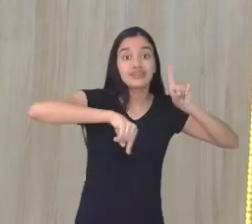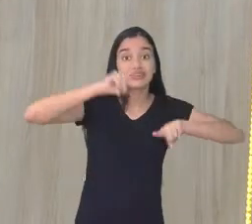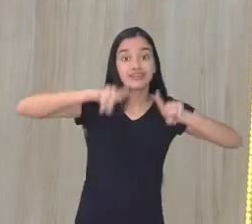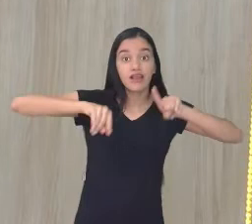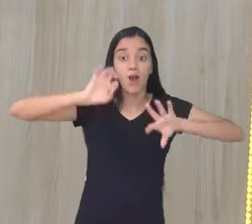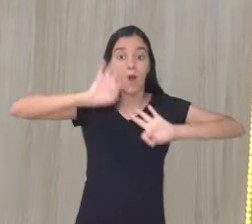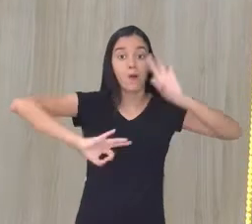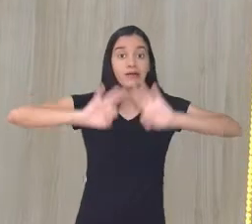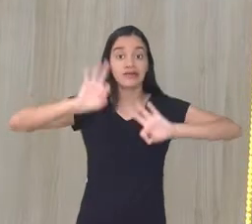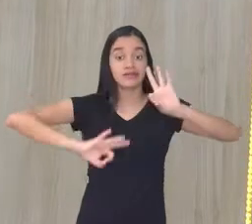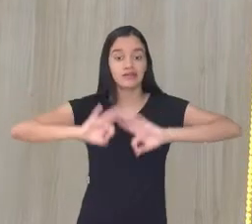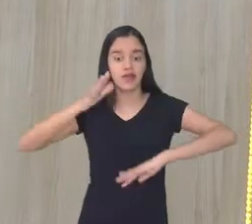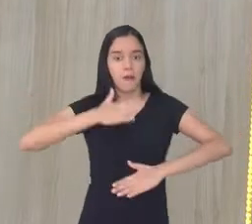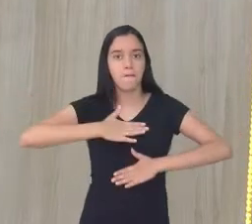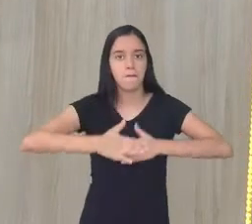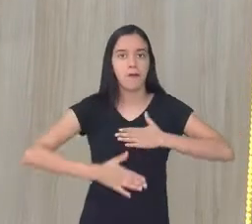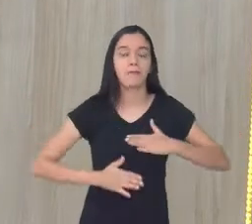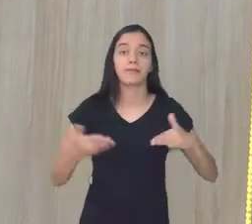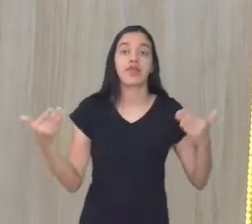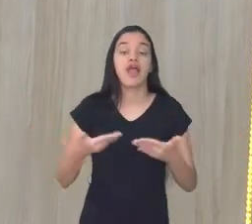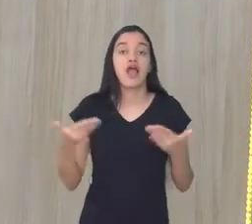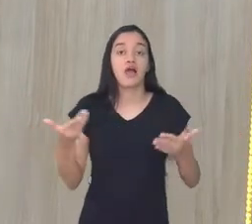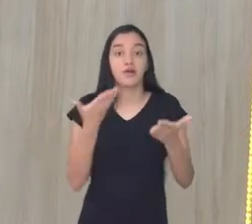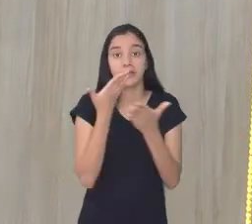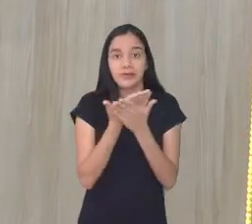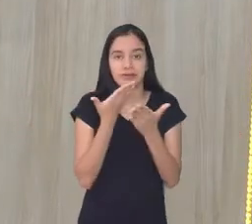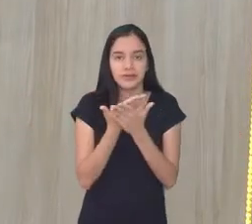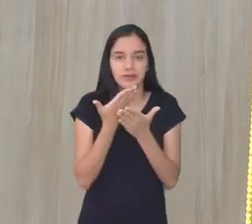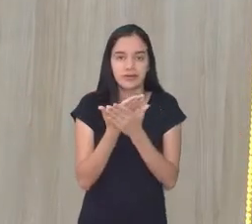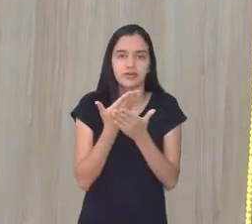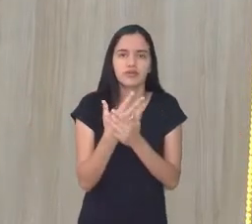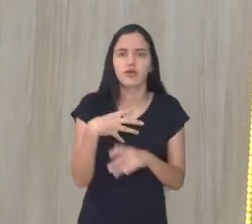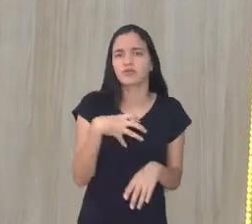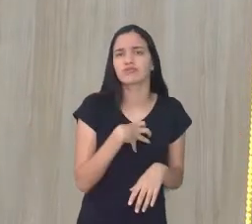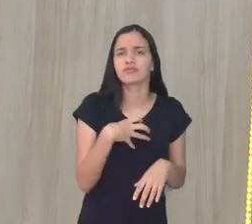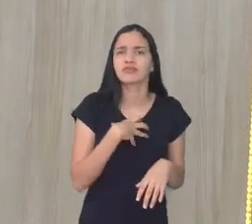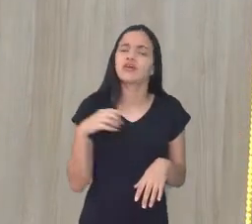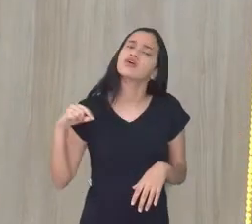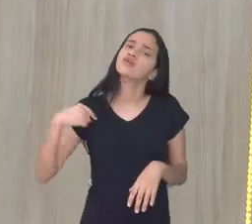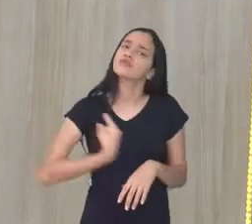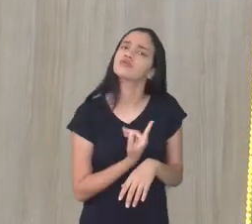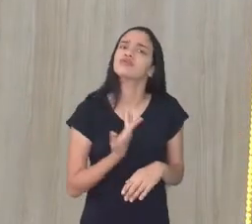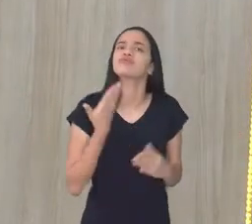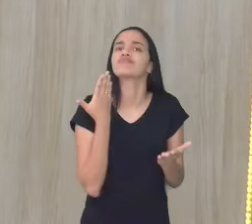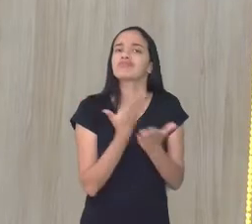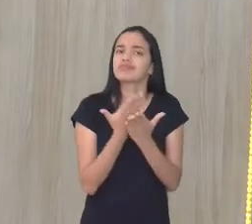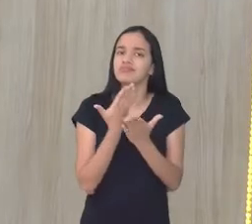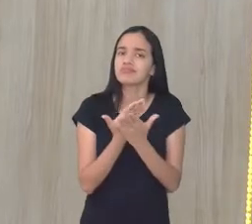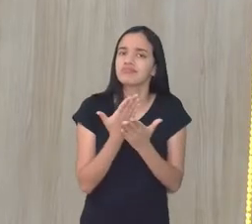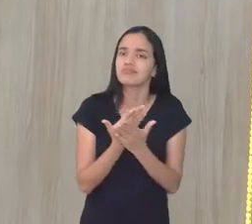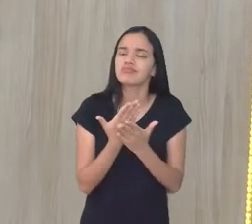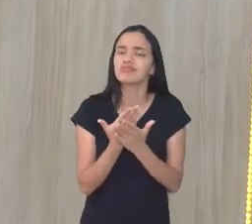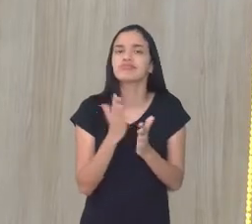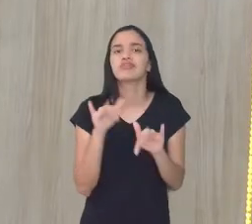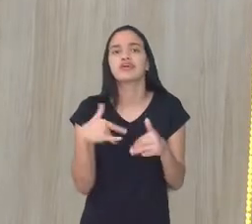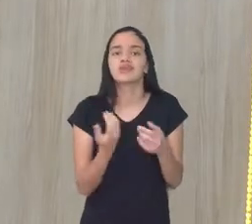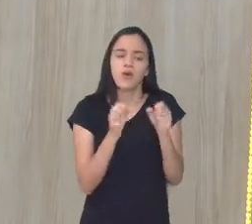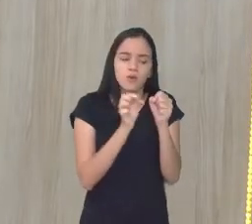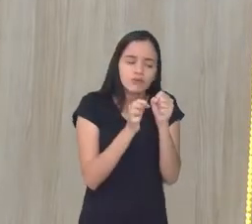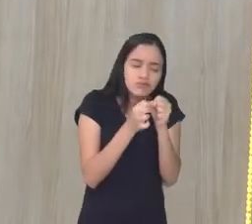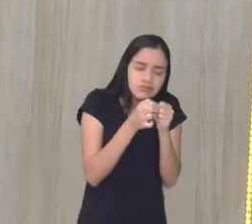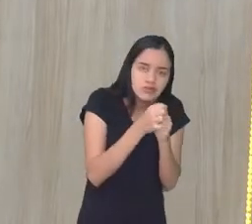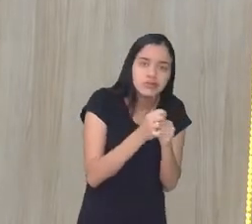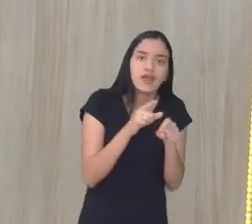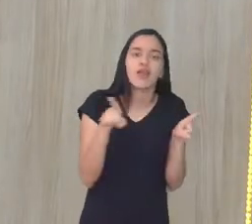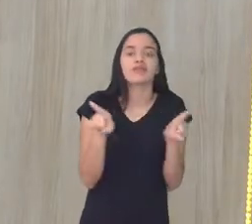humano. Nós chegamos agora para estudar, né, os sentidos. Nós já estudamos questão de célula, nós